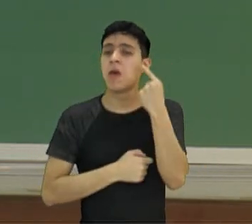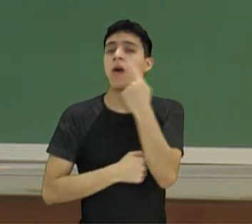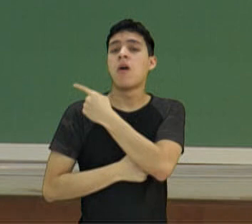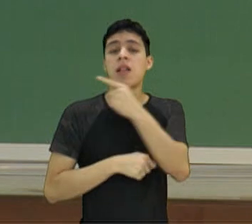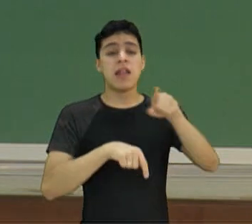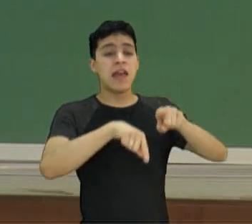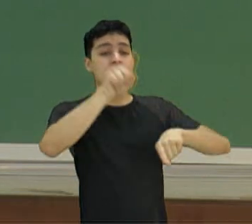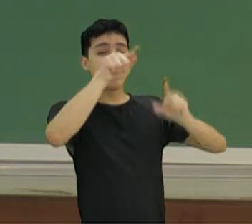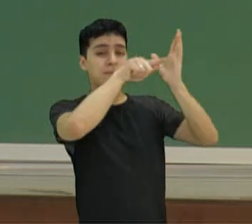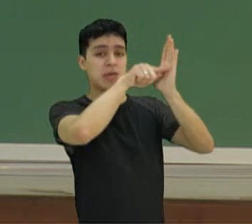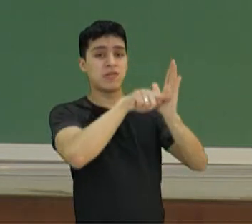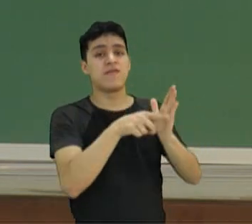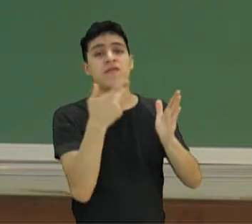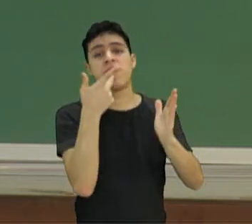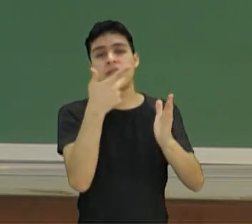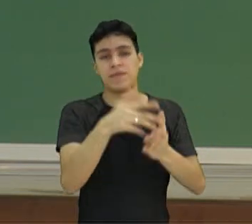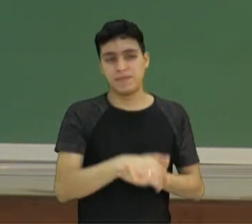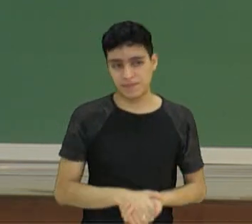as estatísticas.